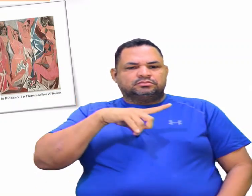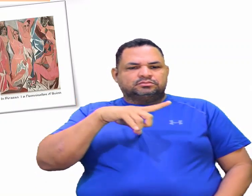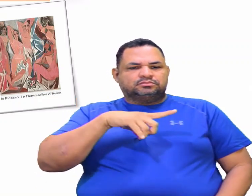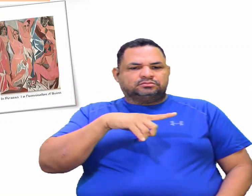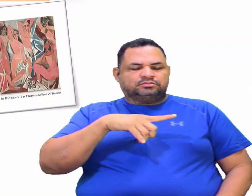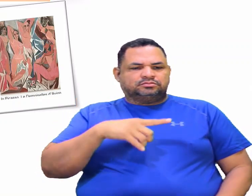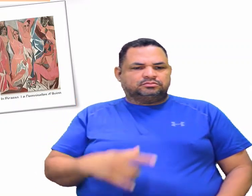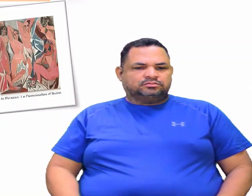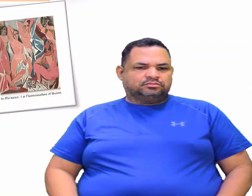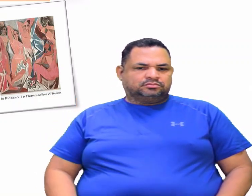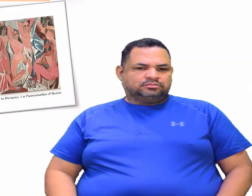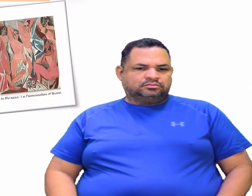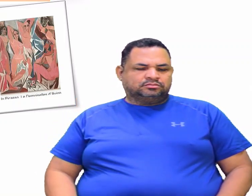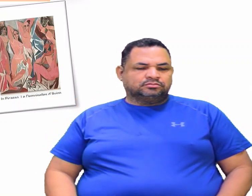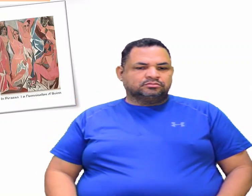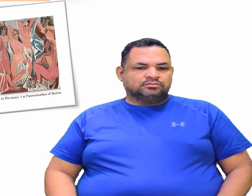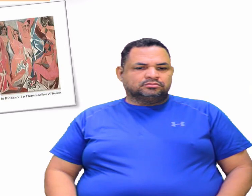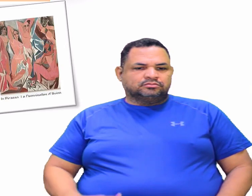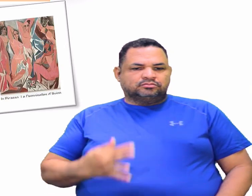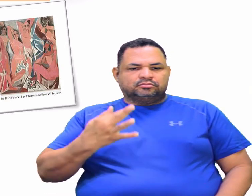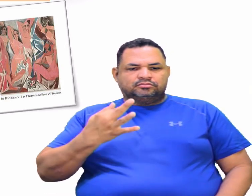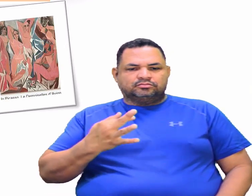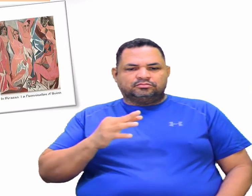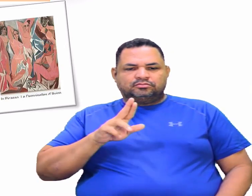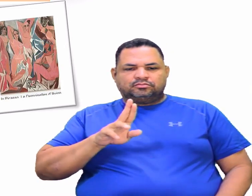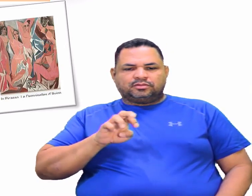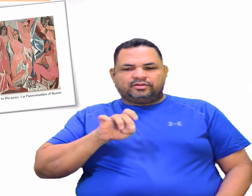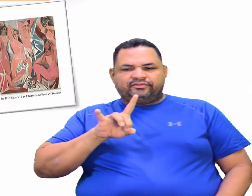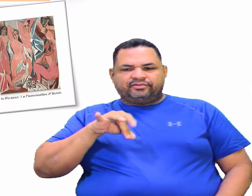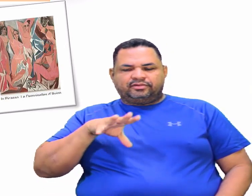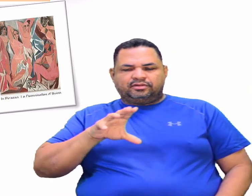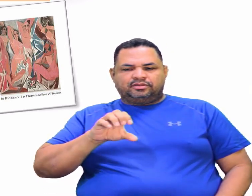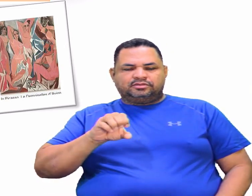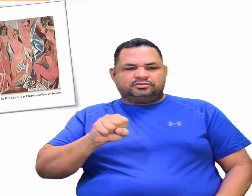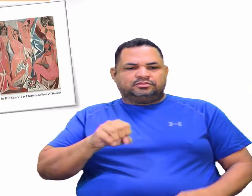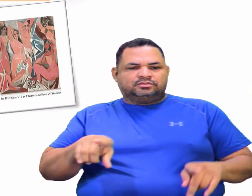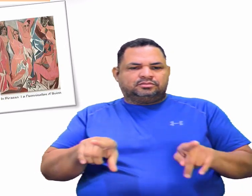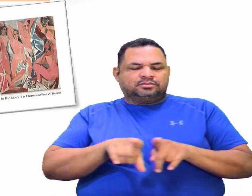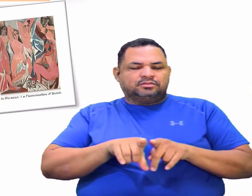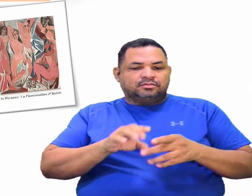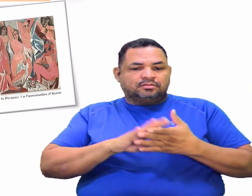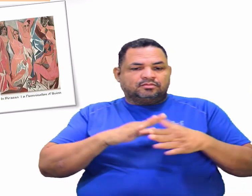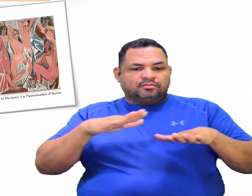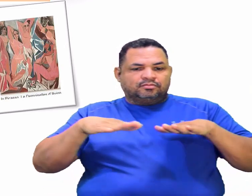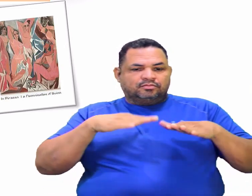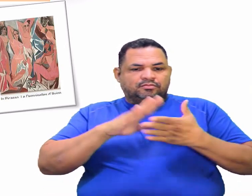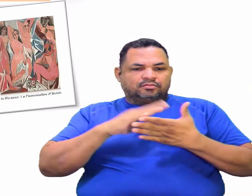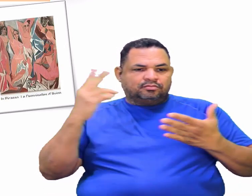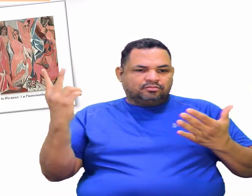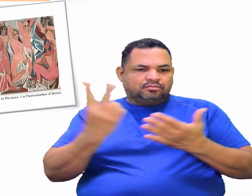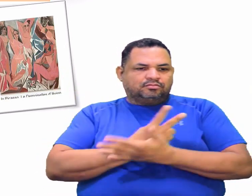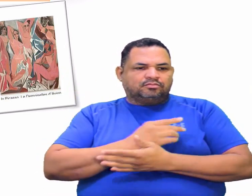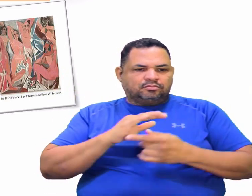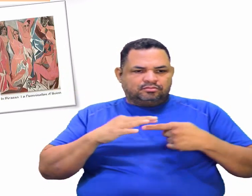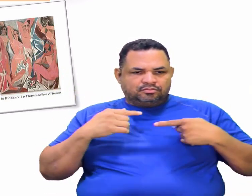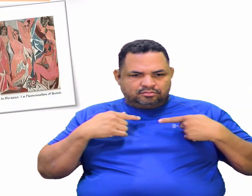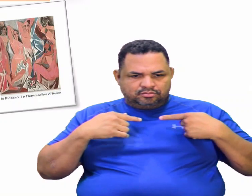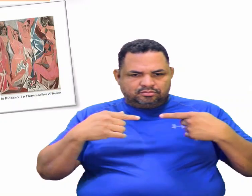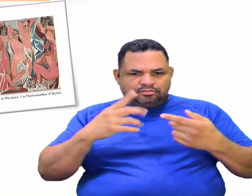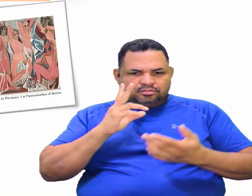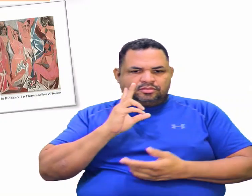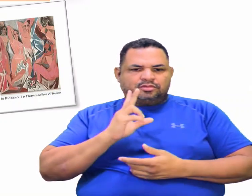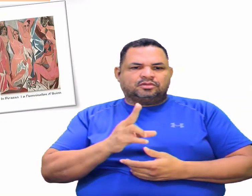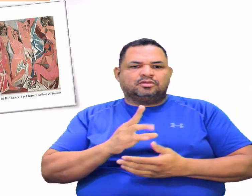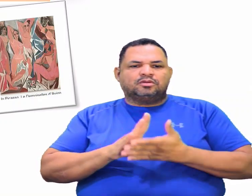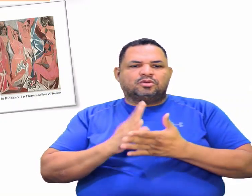ó eh O favismo que foi um movimento também aconteceu ali quase ao mesmo tempo do cubismo né